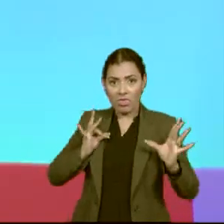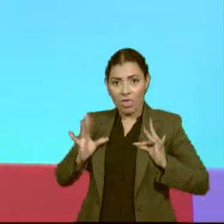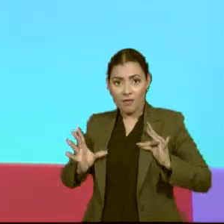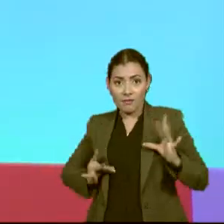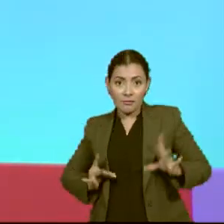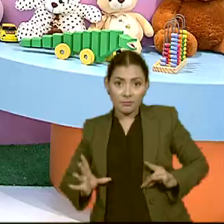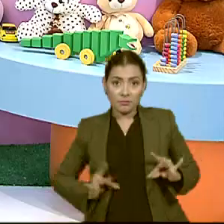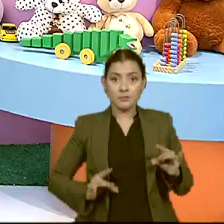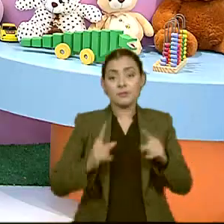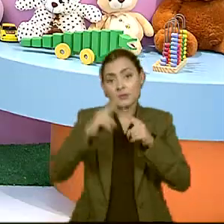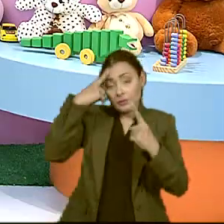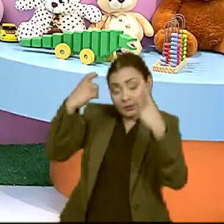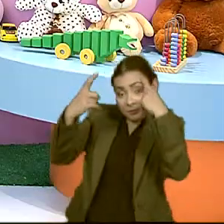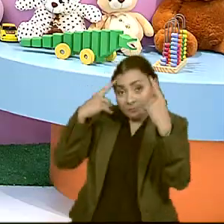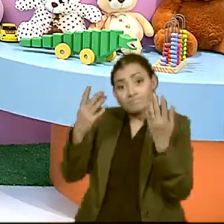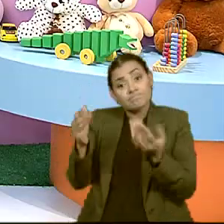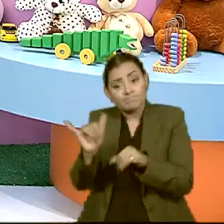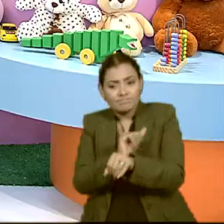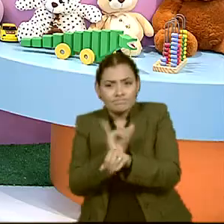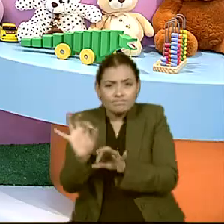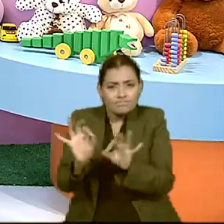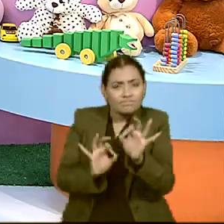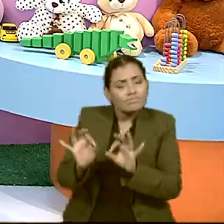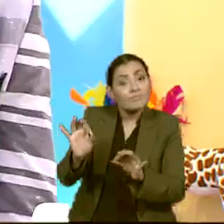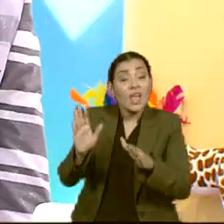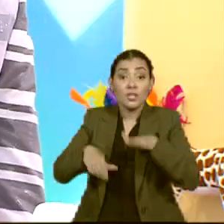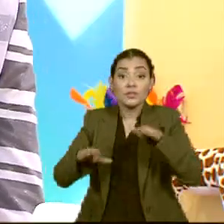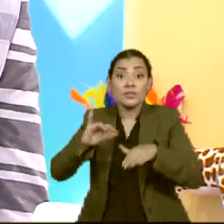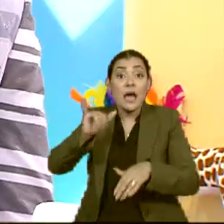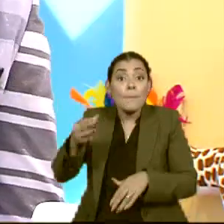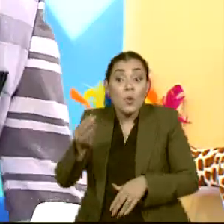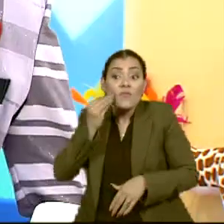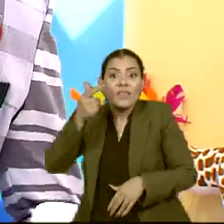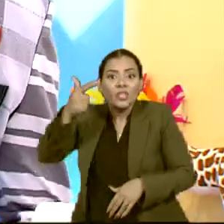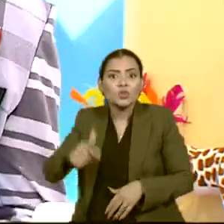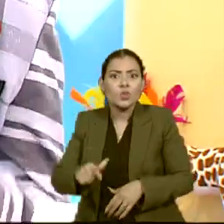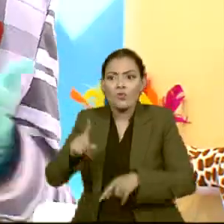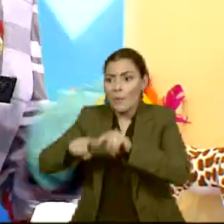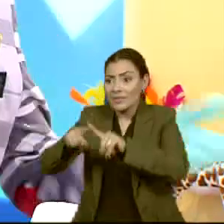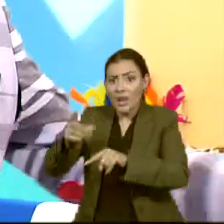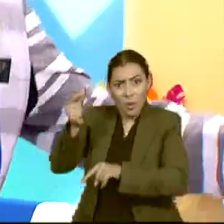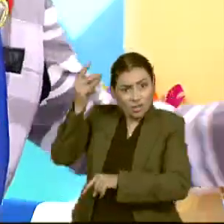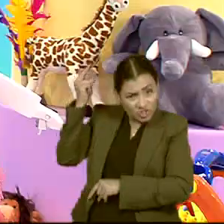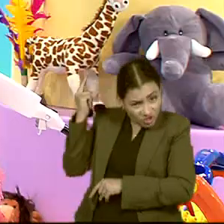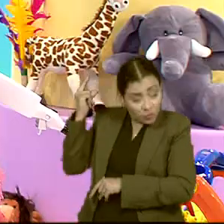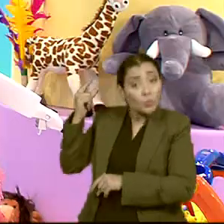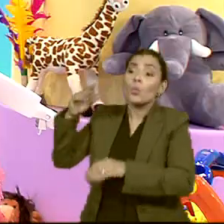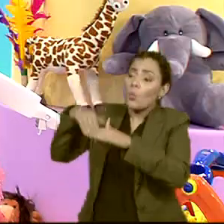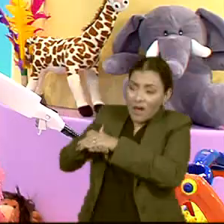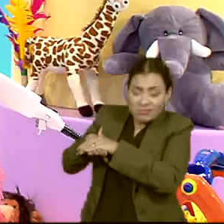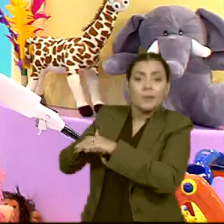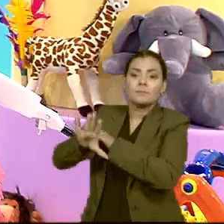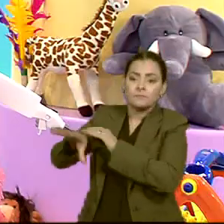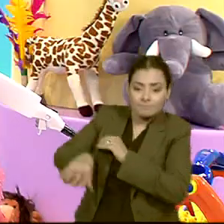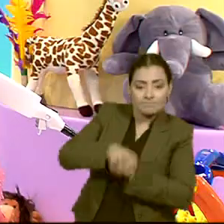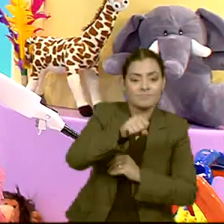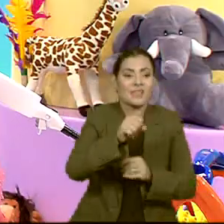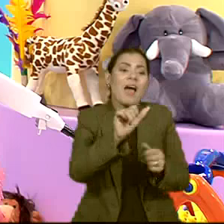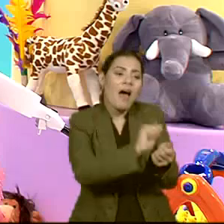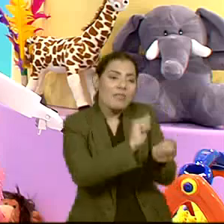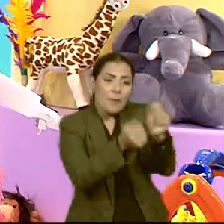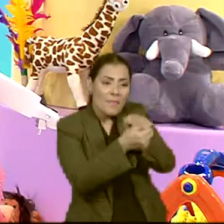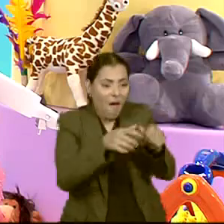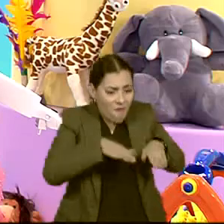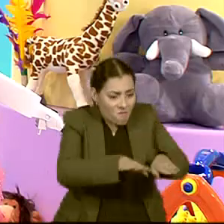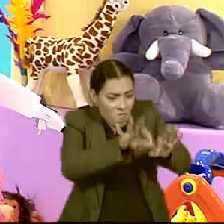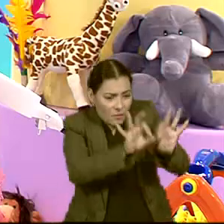customizando, elaborando, às vezes tentando reaproveitar coisas do nosso acervo, porque hoje em